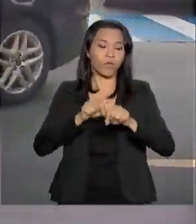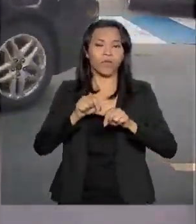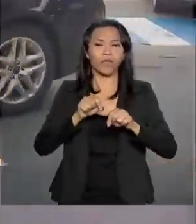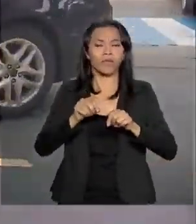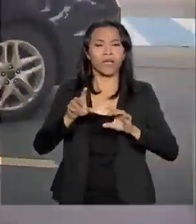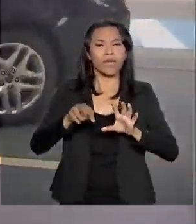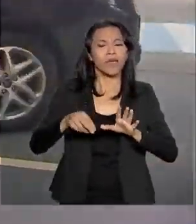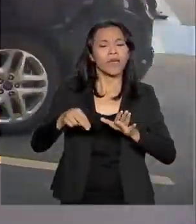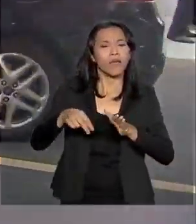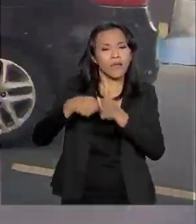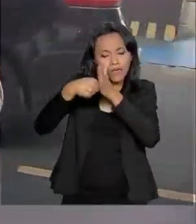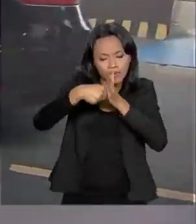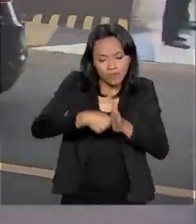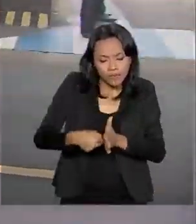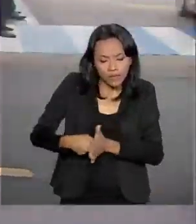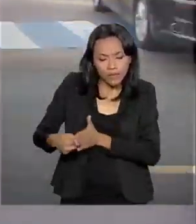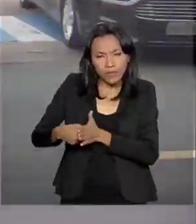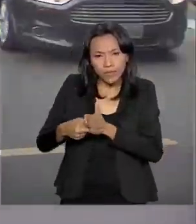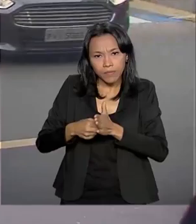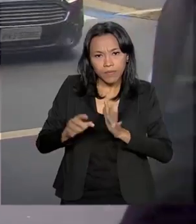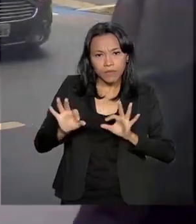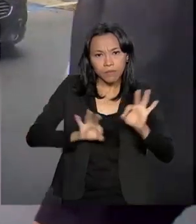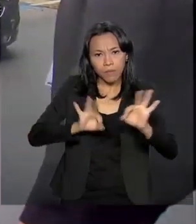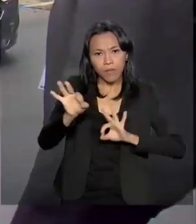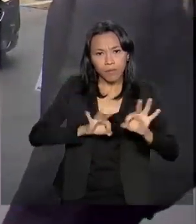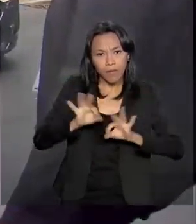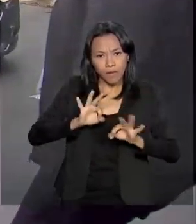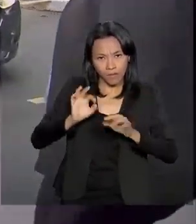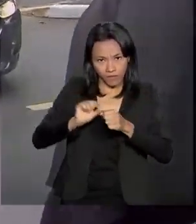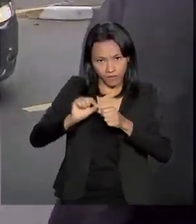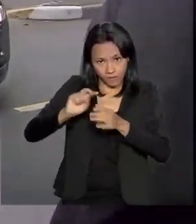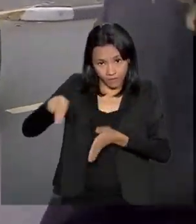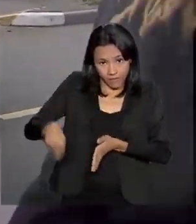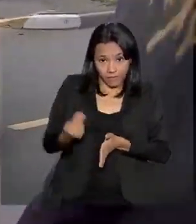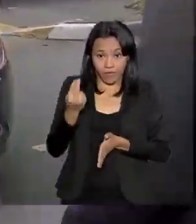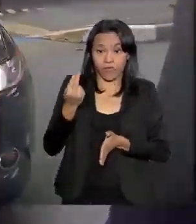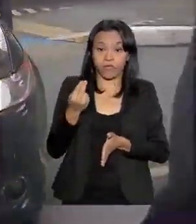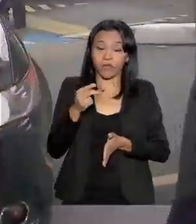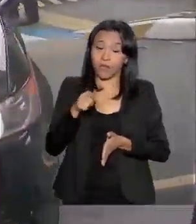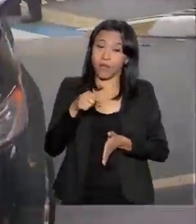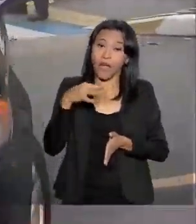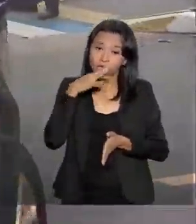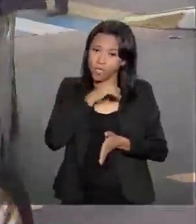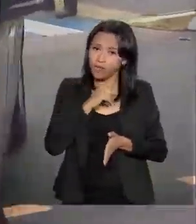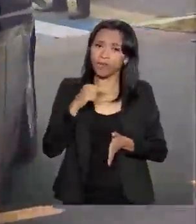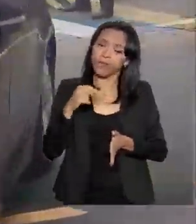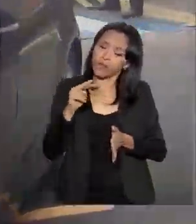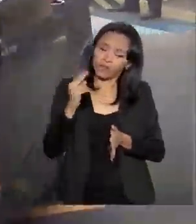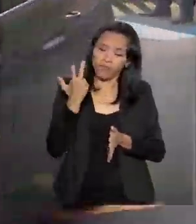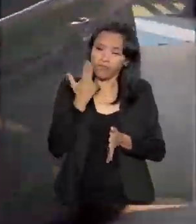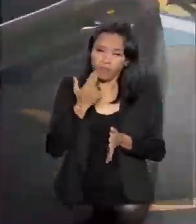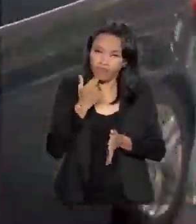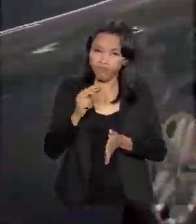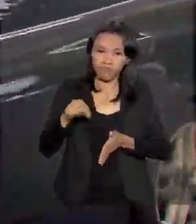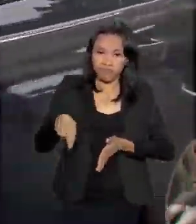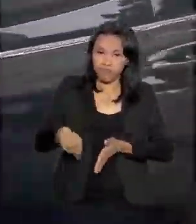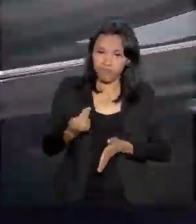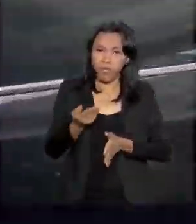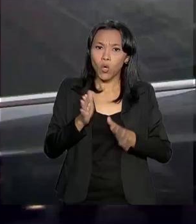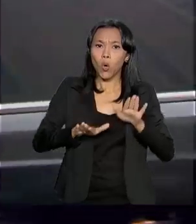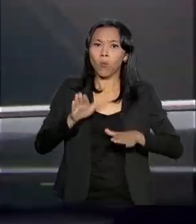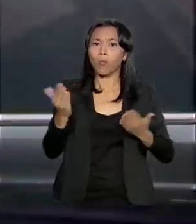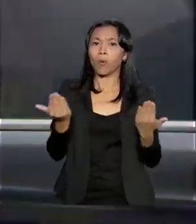preparatórios para essa cirurgia. Os médicos consideravam que a cirurgia era mais tranquila do que as duas